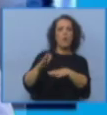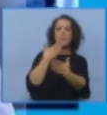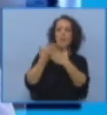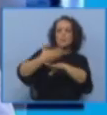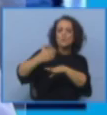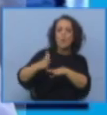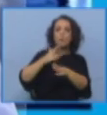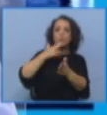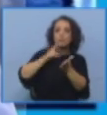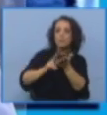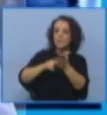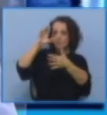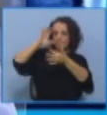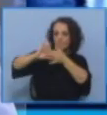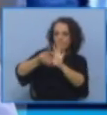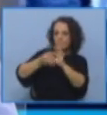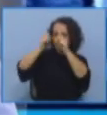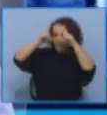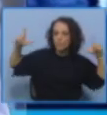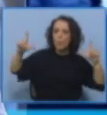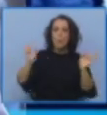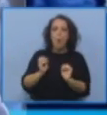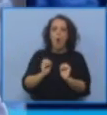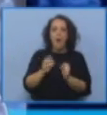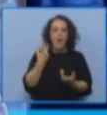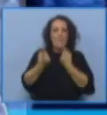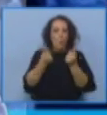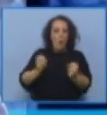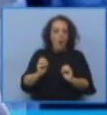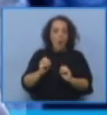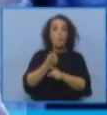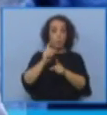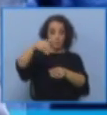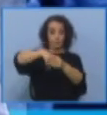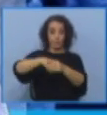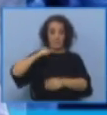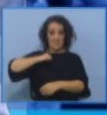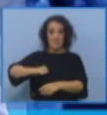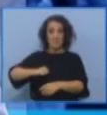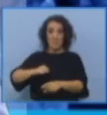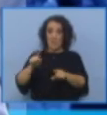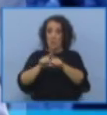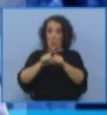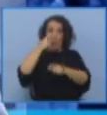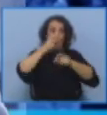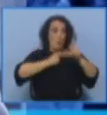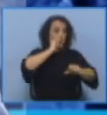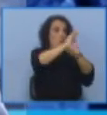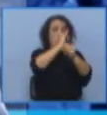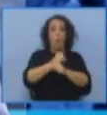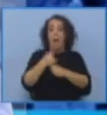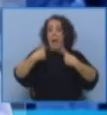qualquer motivo aparente, porque na etnia cigana, como qualquer outra etnia, qualquer outro povo, há de